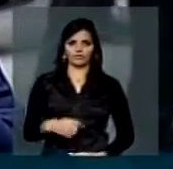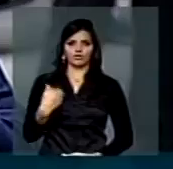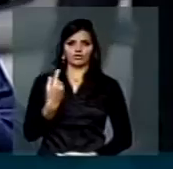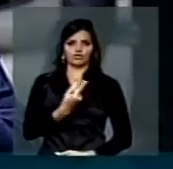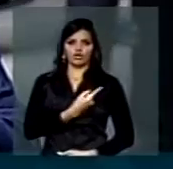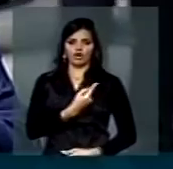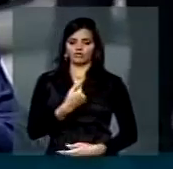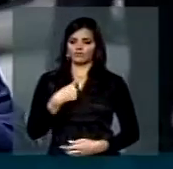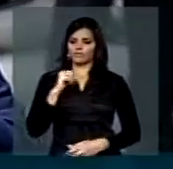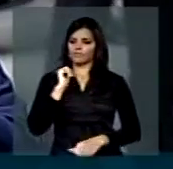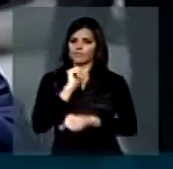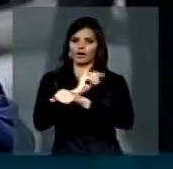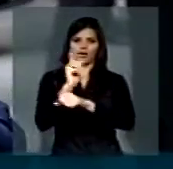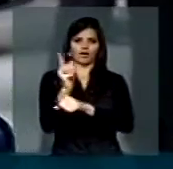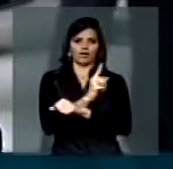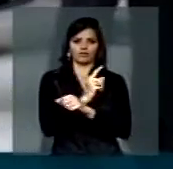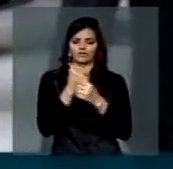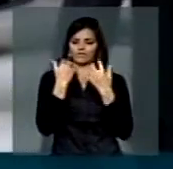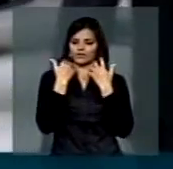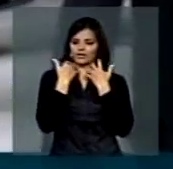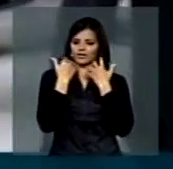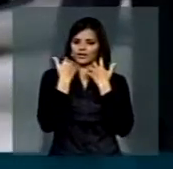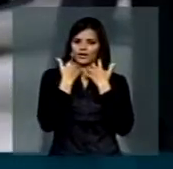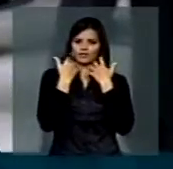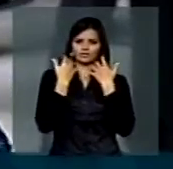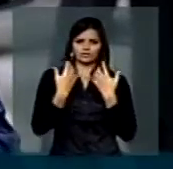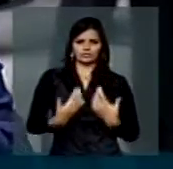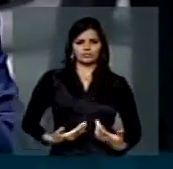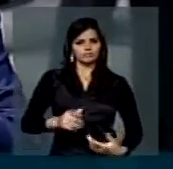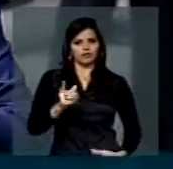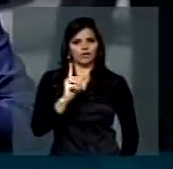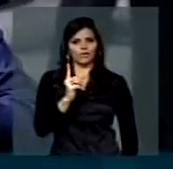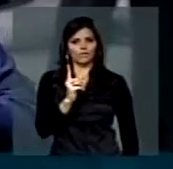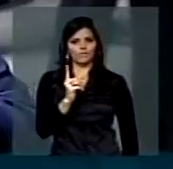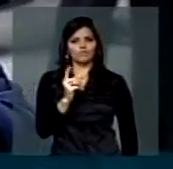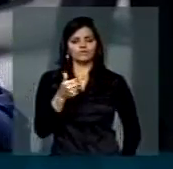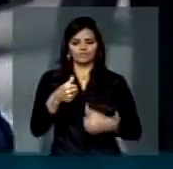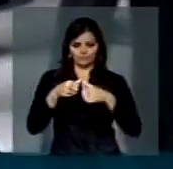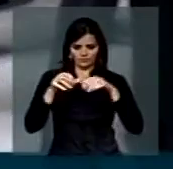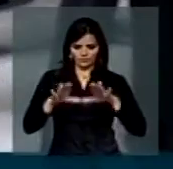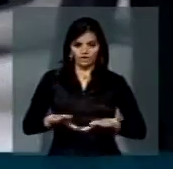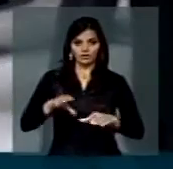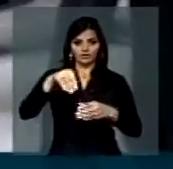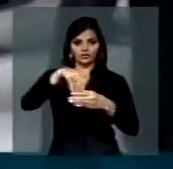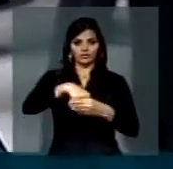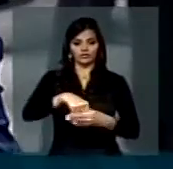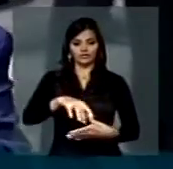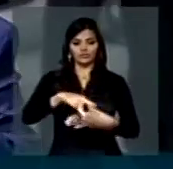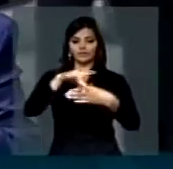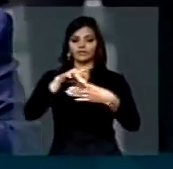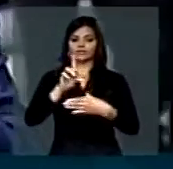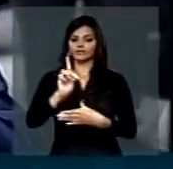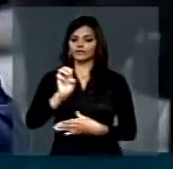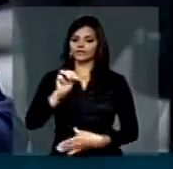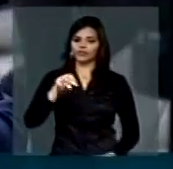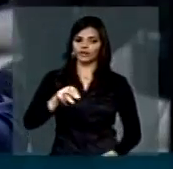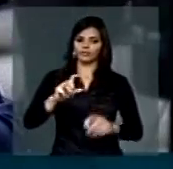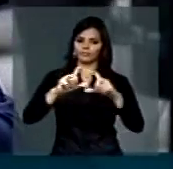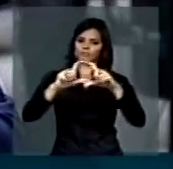descansar, que nós, dentro da liderança do Democratas, já colocamos na